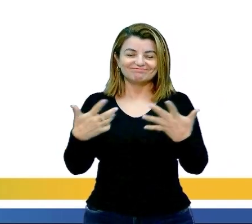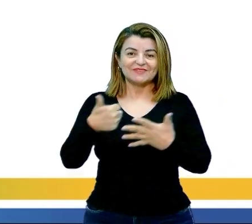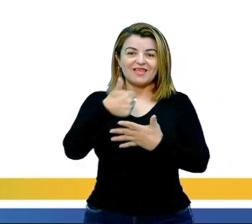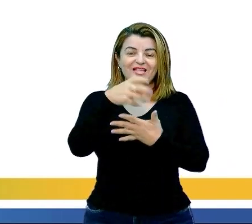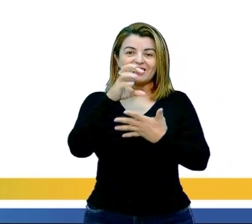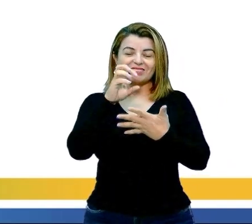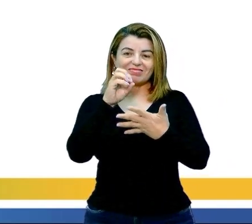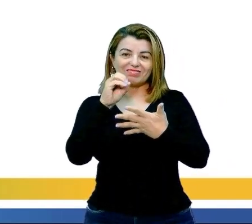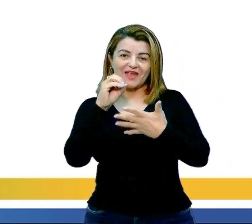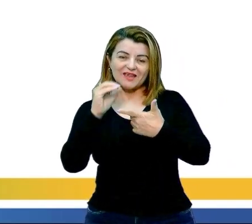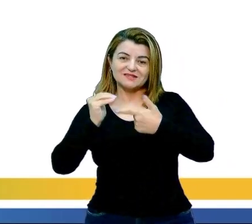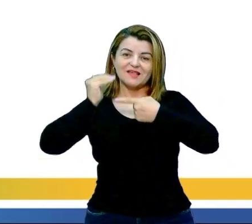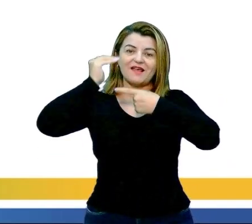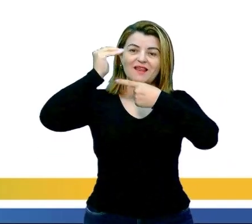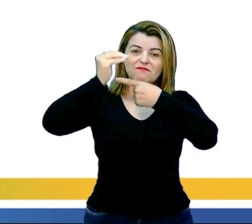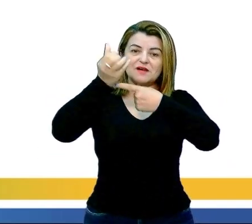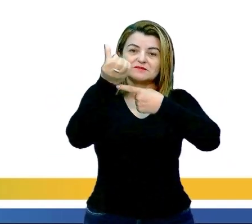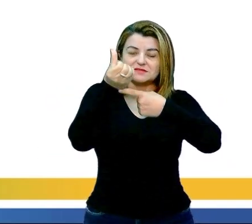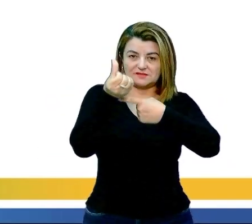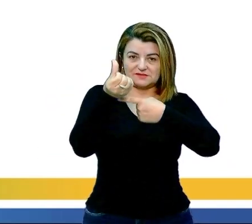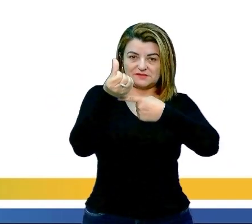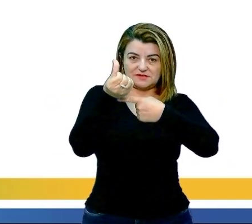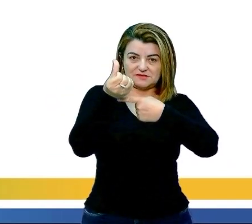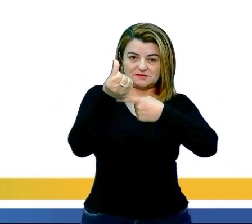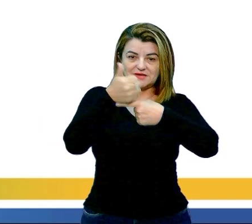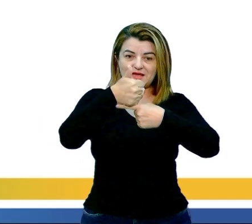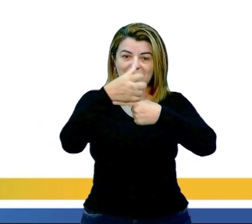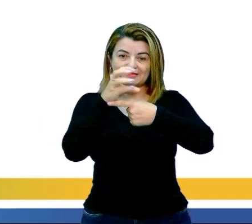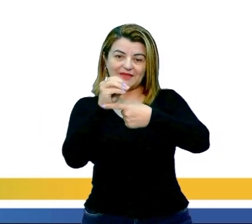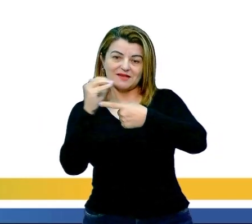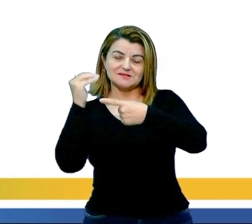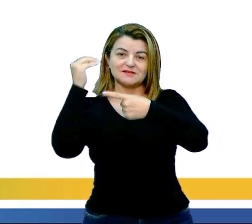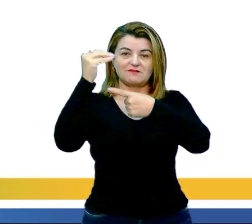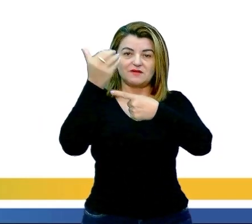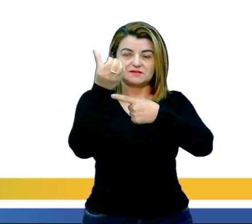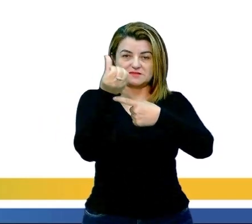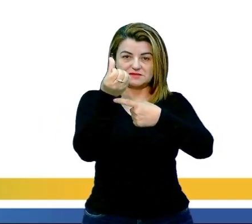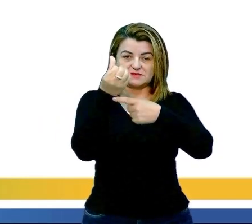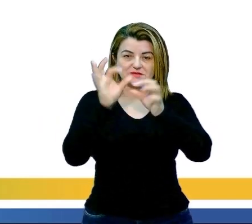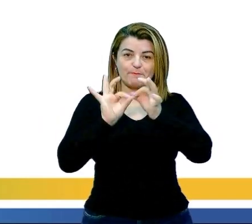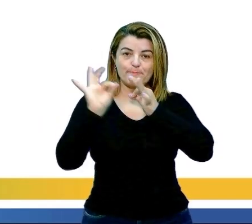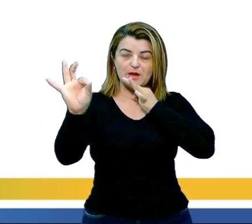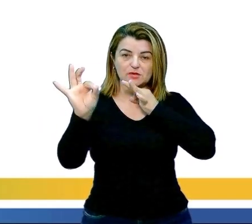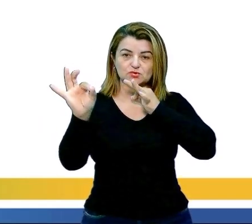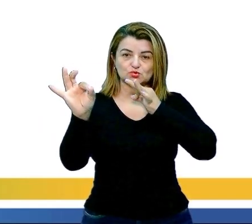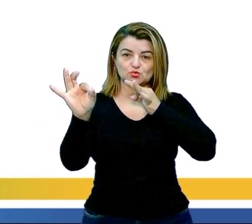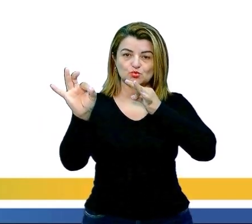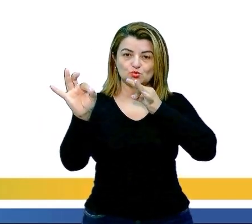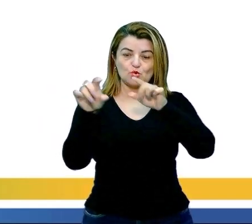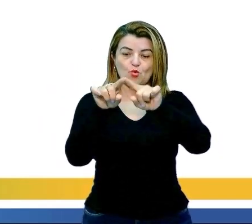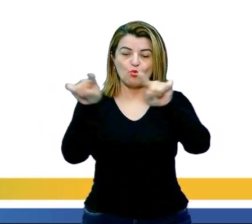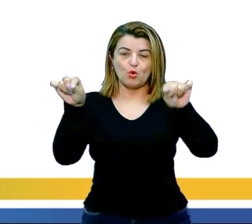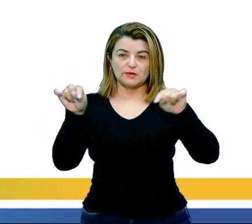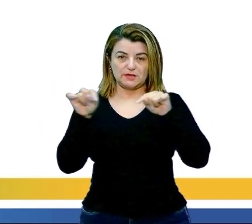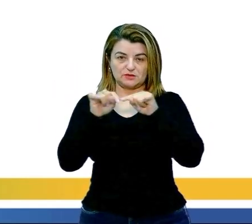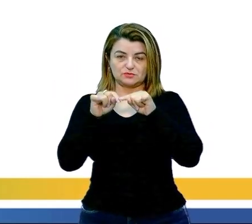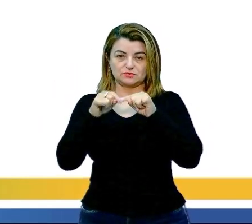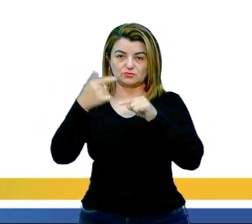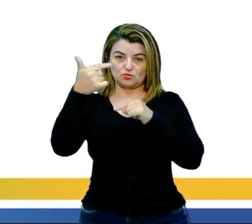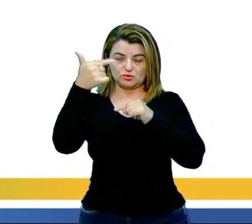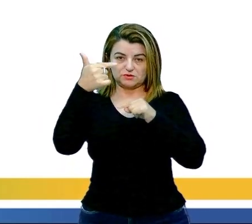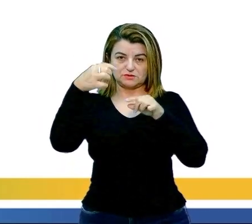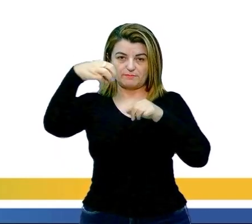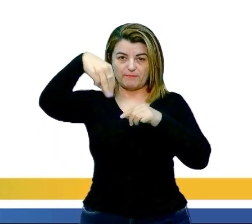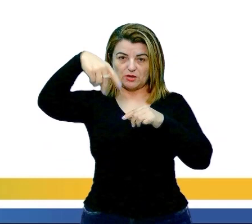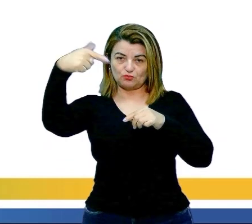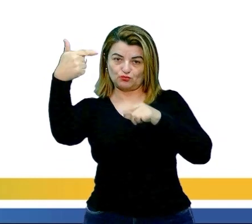em notação científica. 10 elevado a 6 metros quadrados. Mas aí você pergunta, de onde vem esse